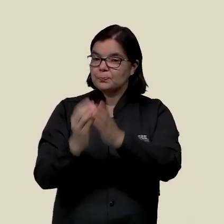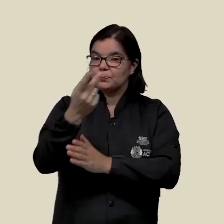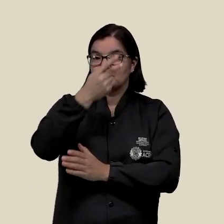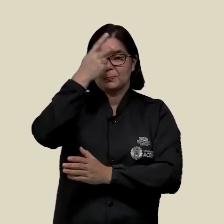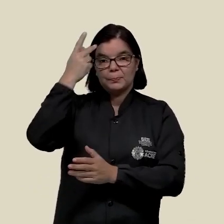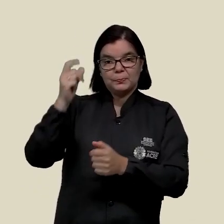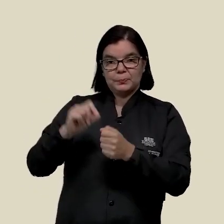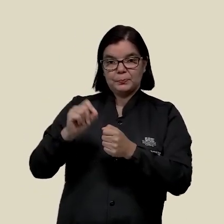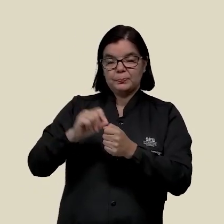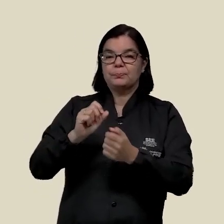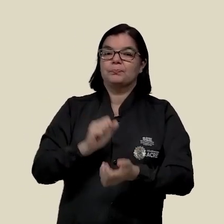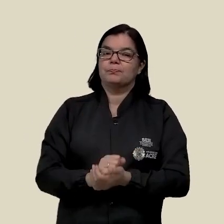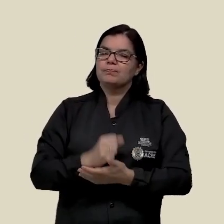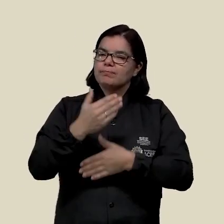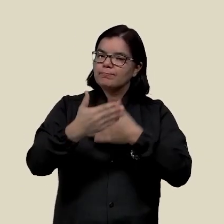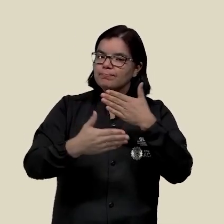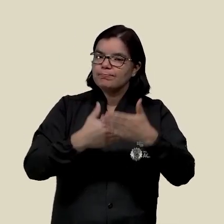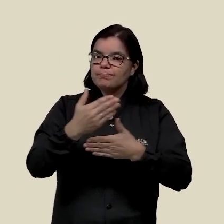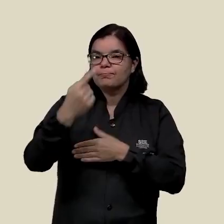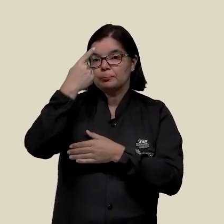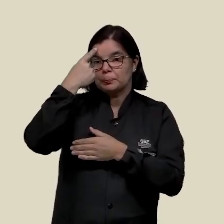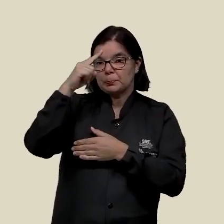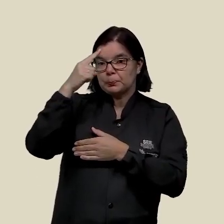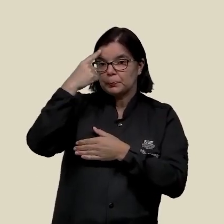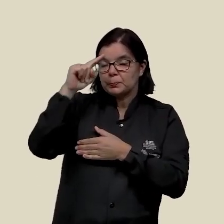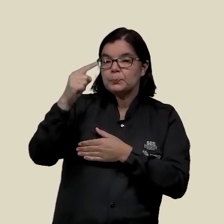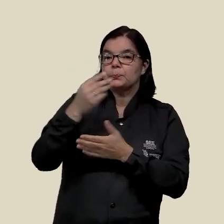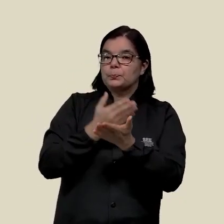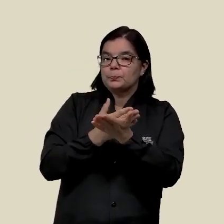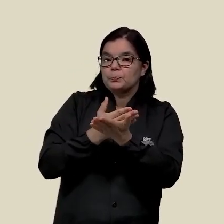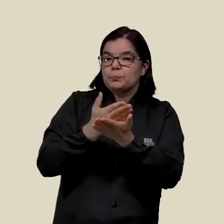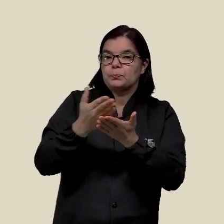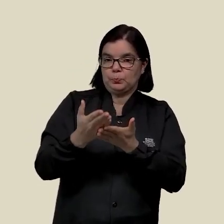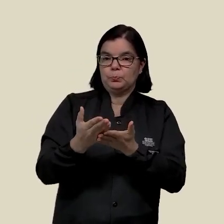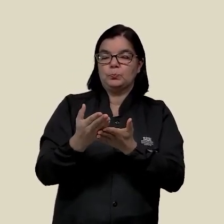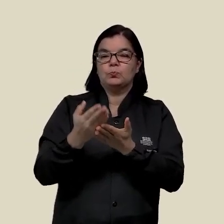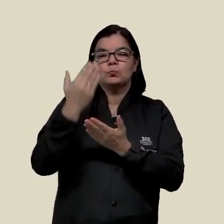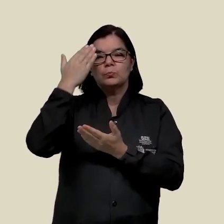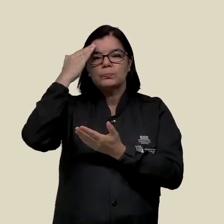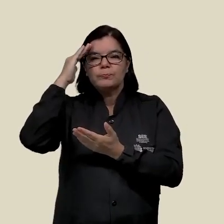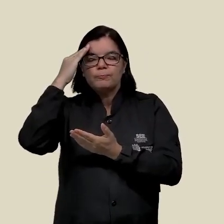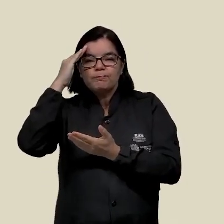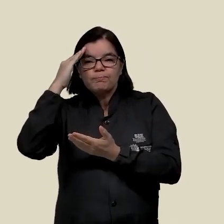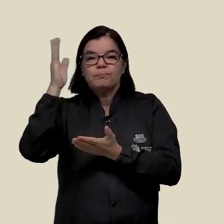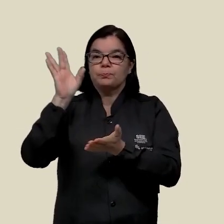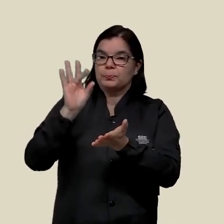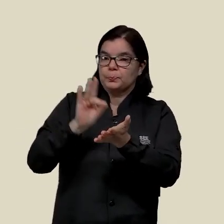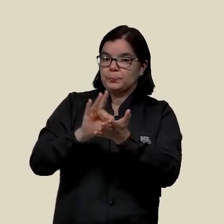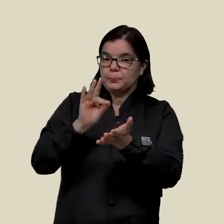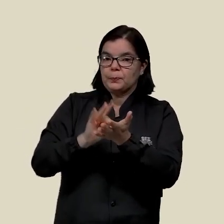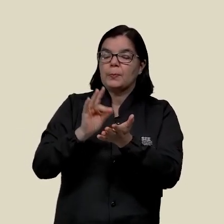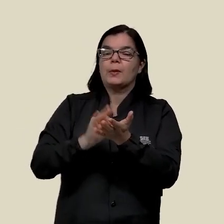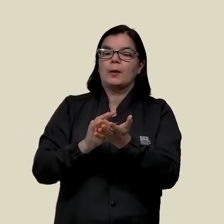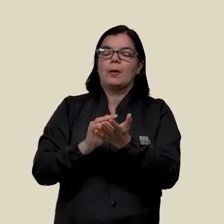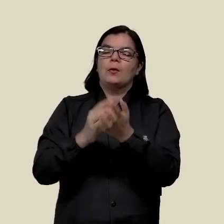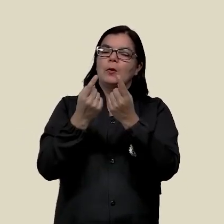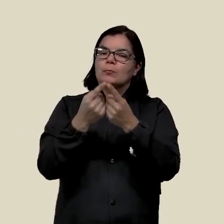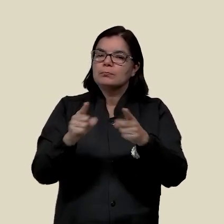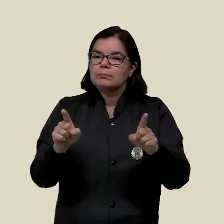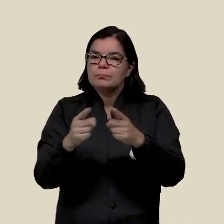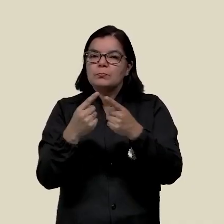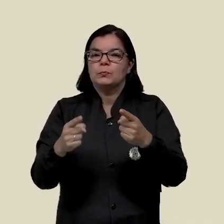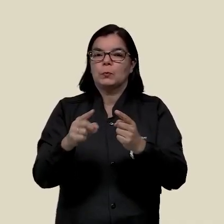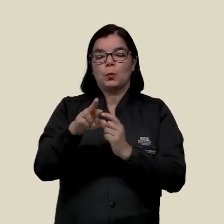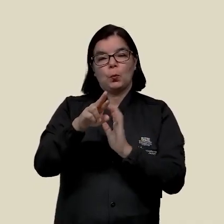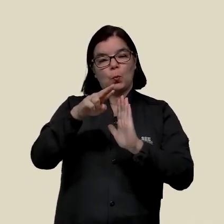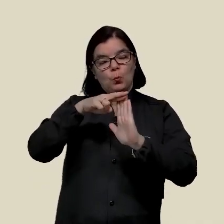autoral. Ela é uma jornada de criação que inicia com a concepção de uma ideia original, seja uma